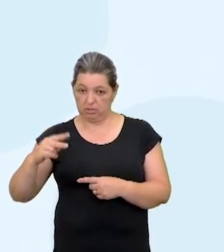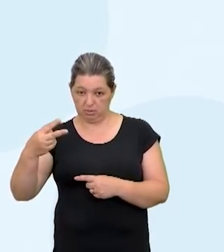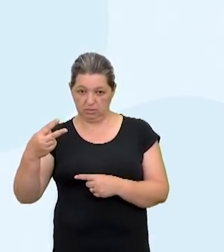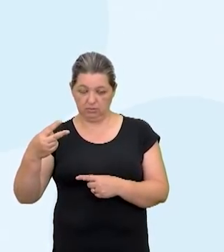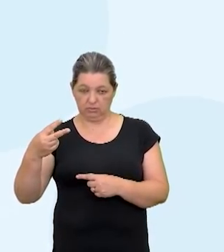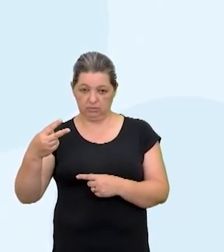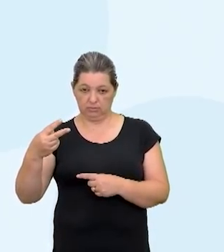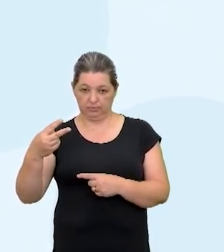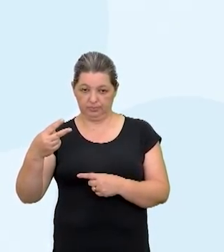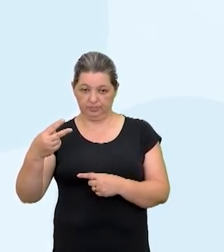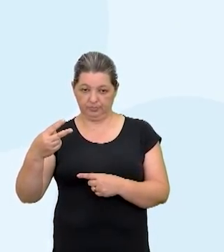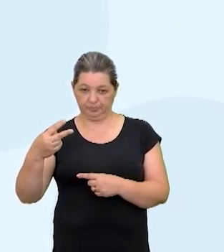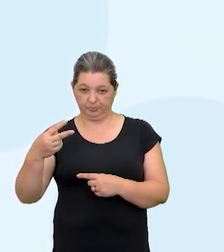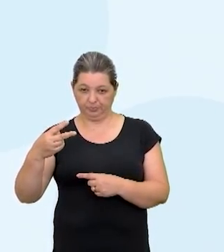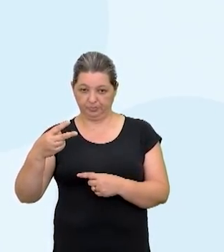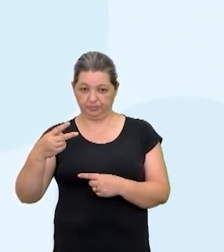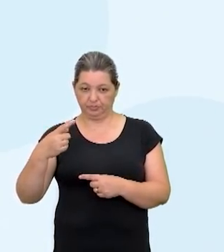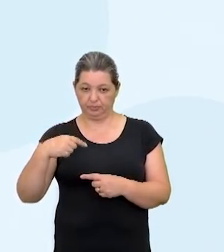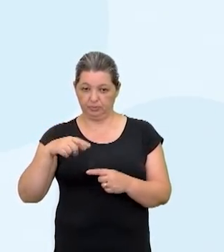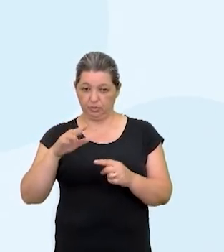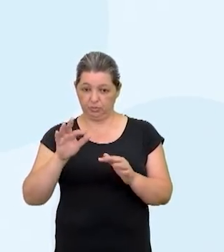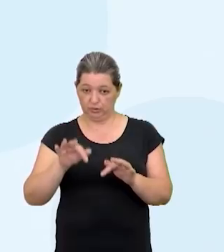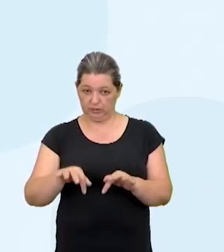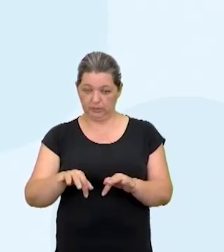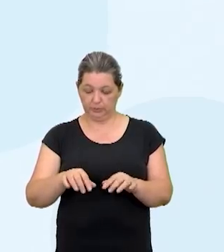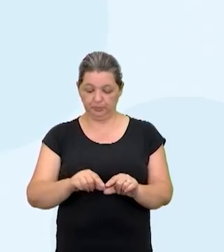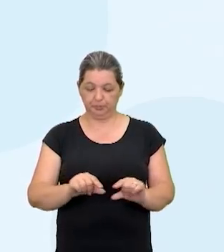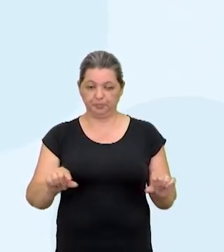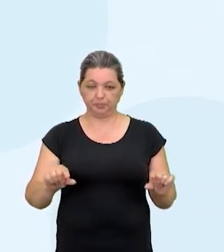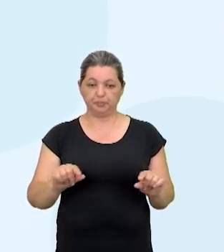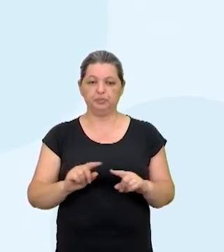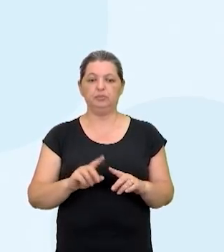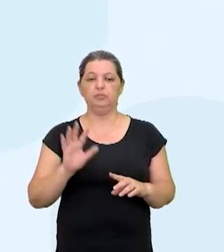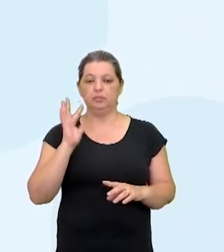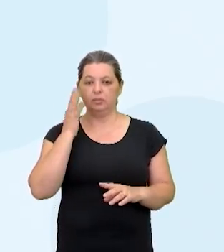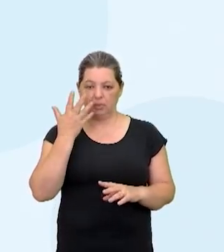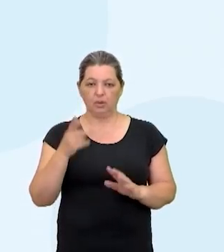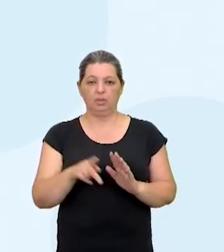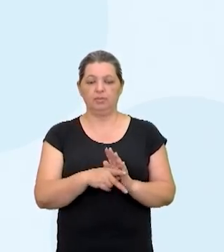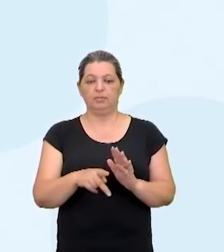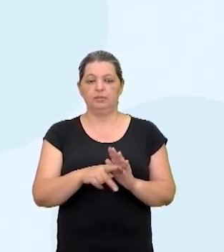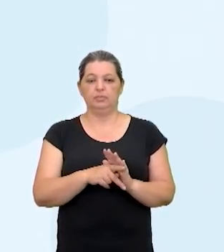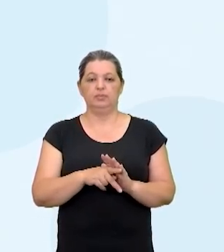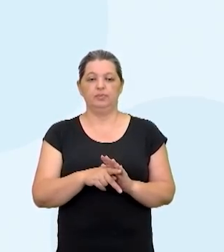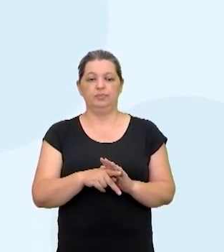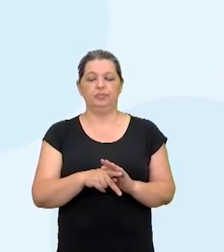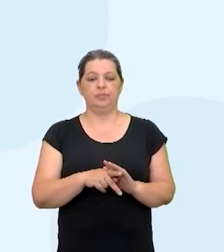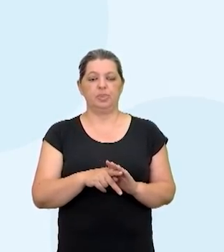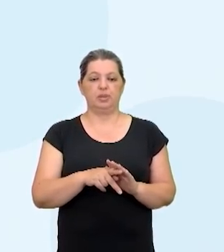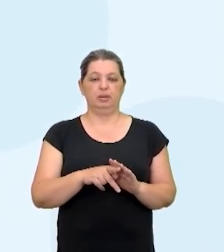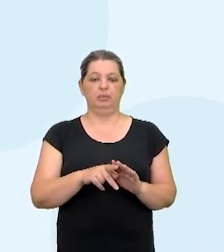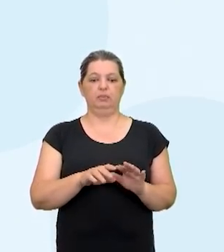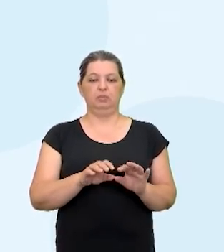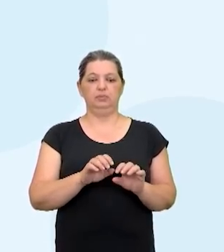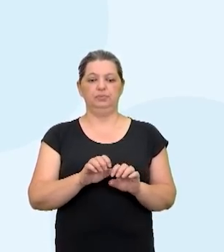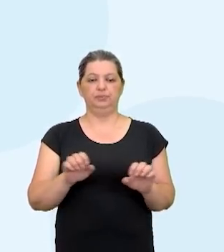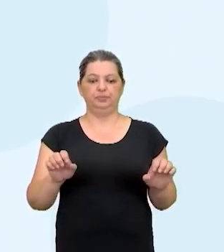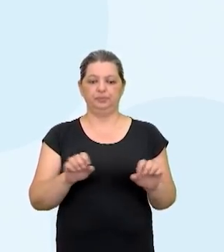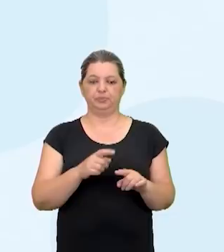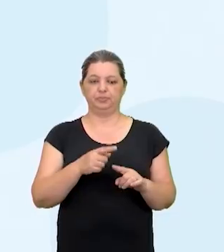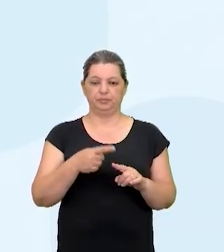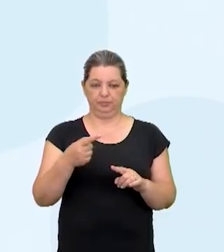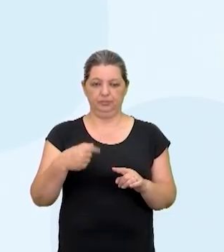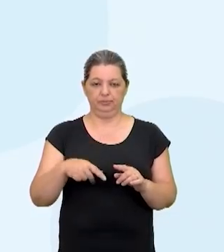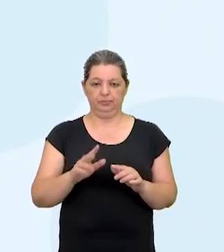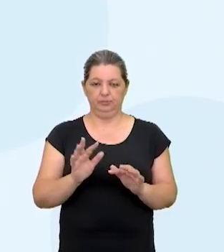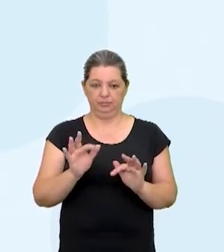quadrado, esse 7 é quem vai estar aparecendo lá embaixo. Porque quando a gente estiver resolvendo a equação do segundo grau, eu vou querer chegar nessa forma final, que é